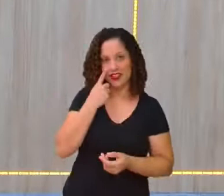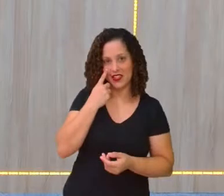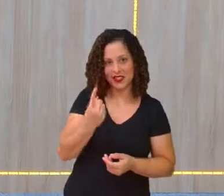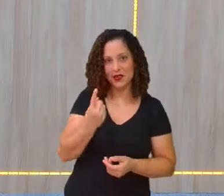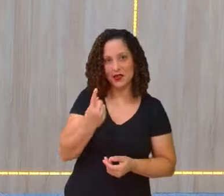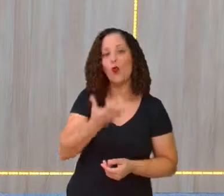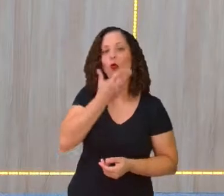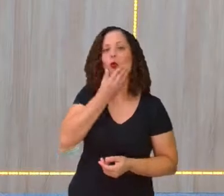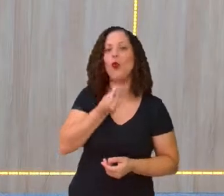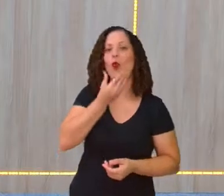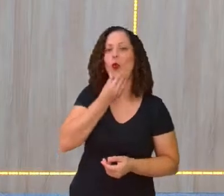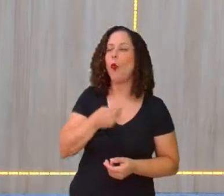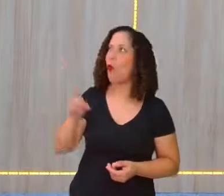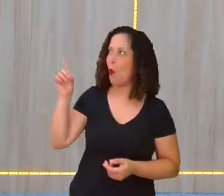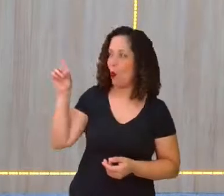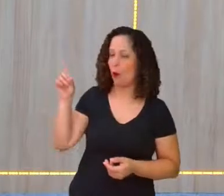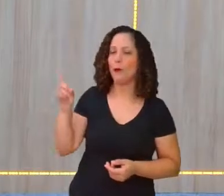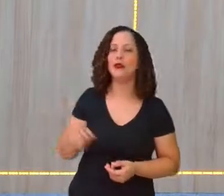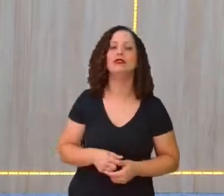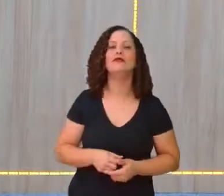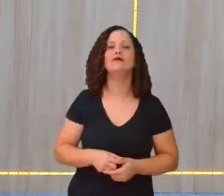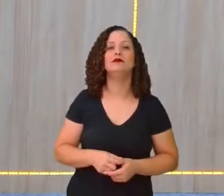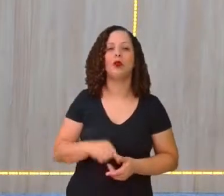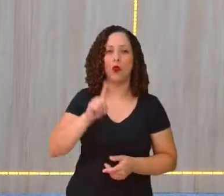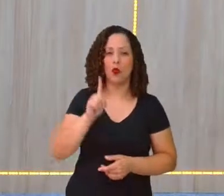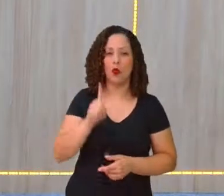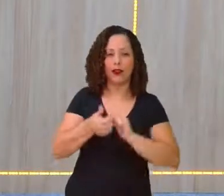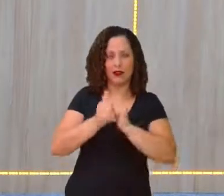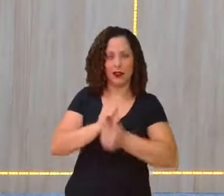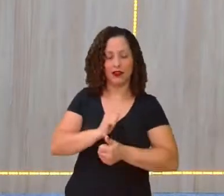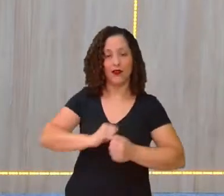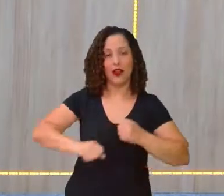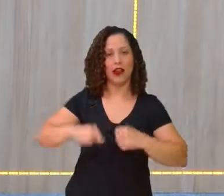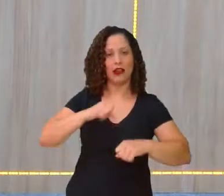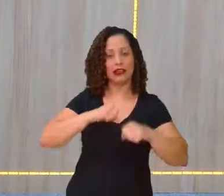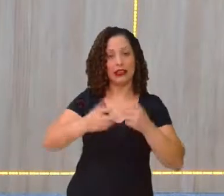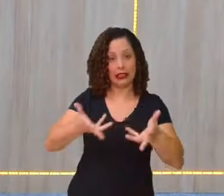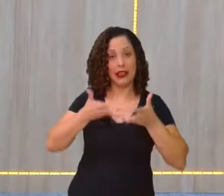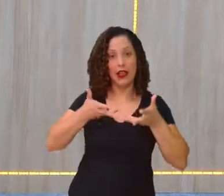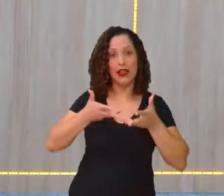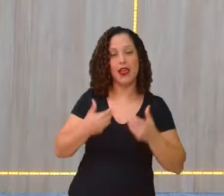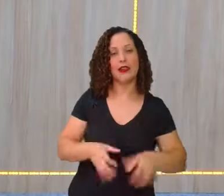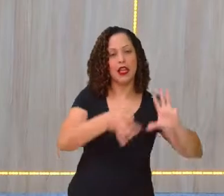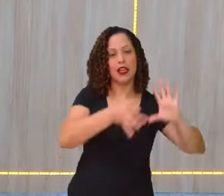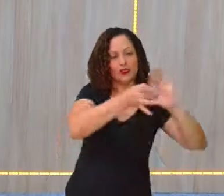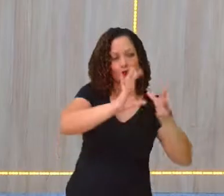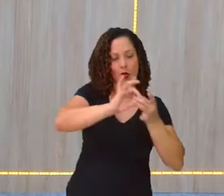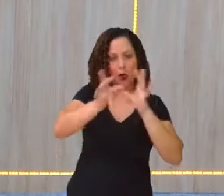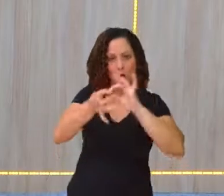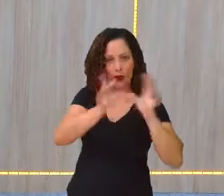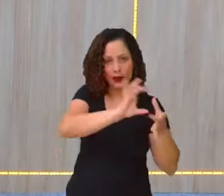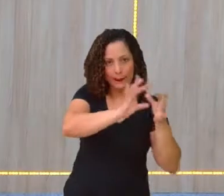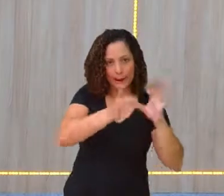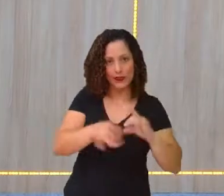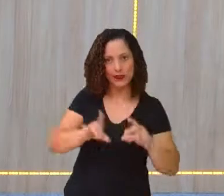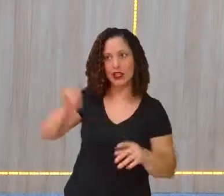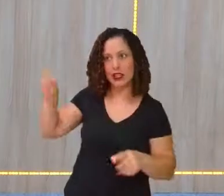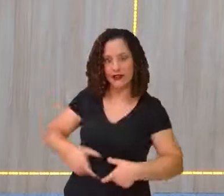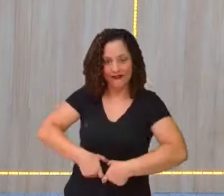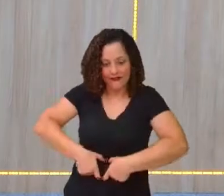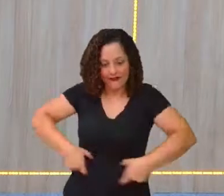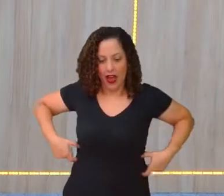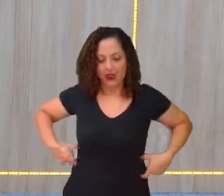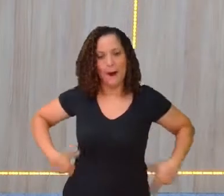o rapaz que estava sendo entrevistado, né? O atleta que estava lá lutando pela vaga para as Olimpíadas, ele era faixa